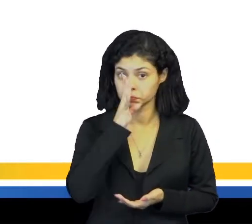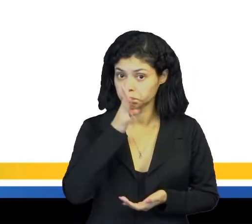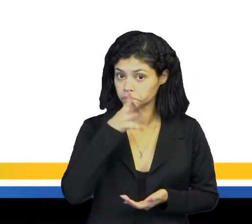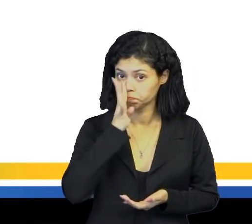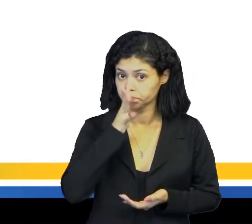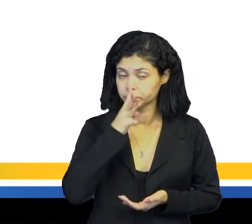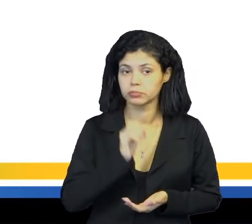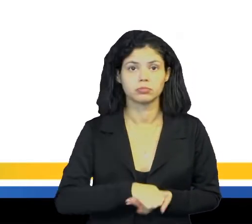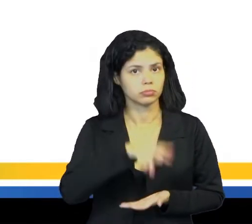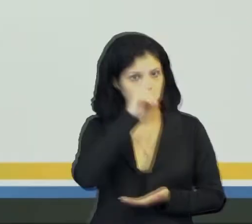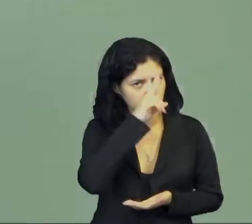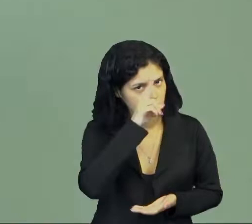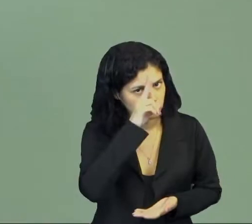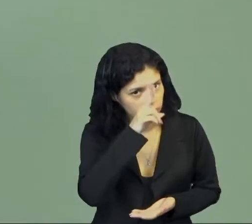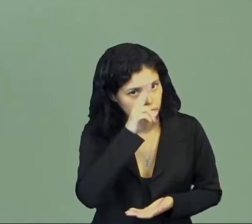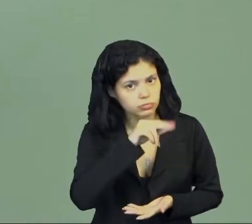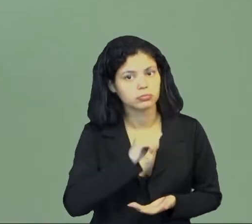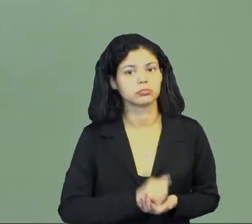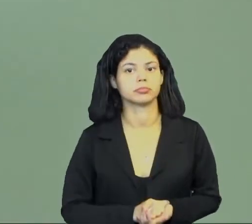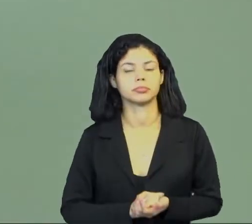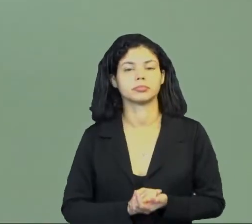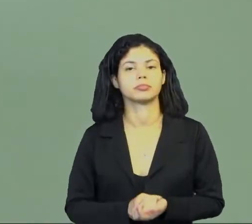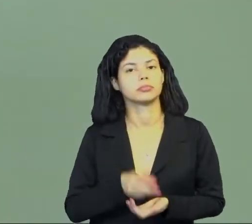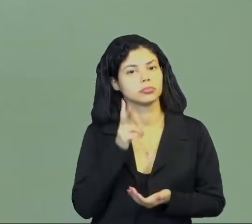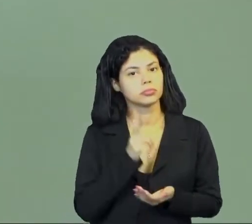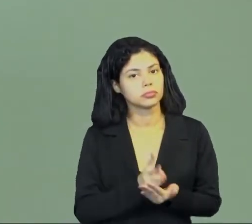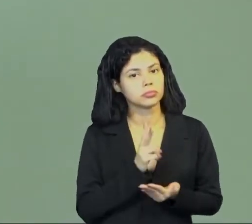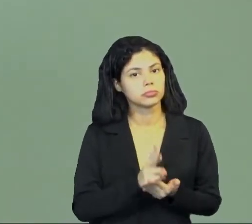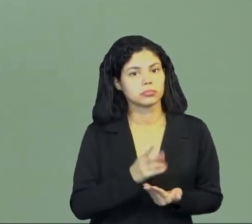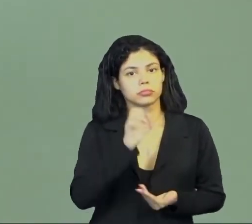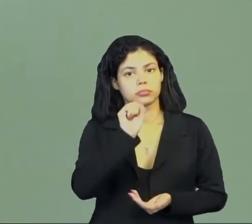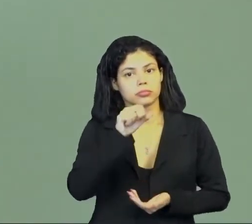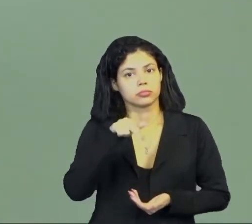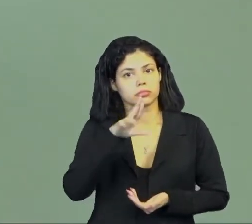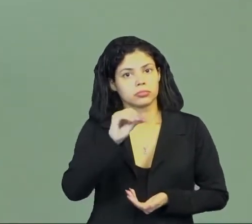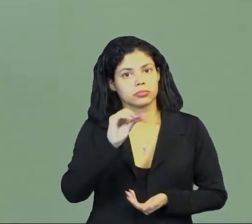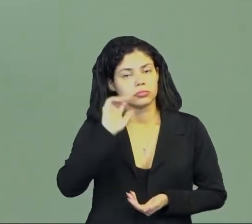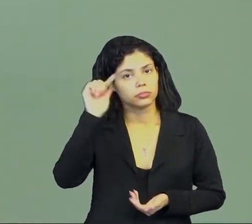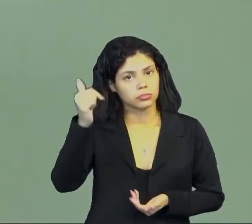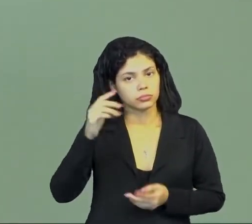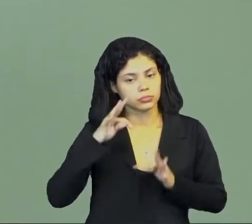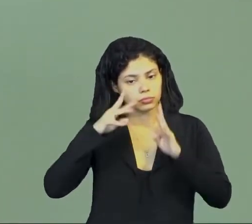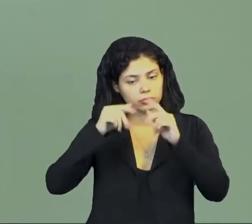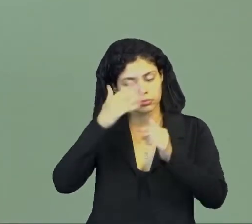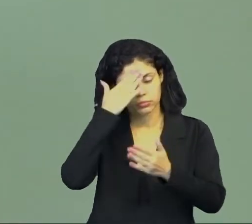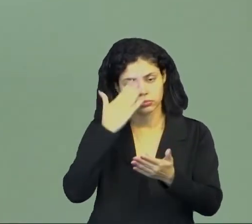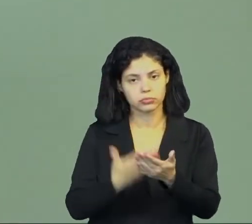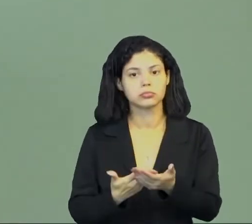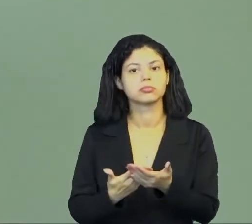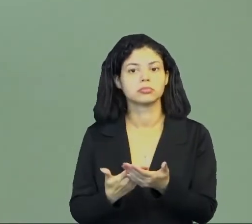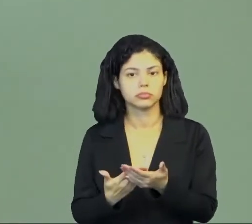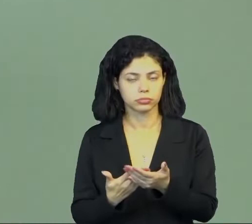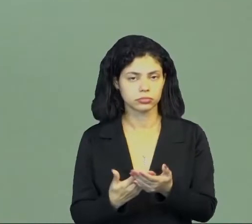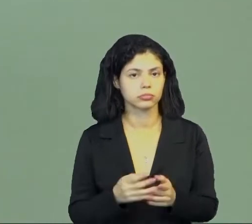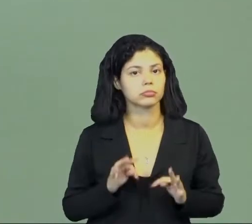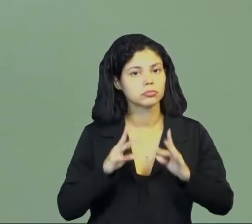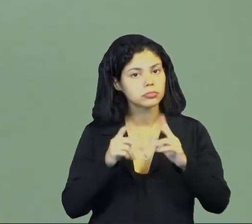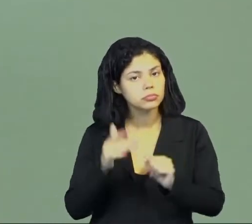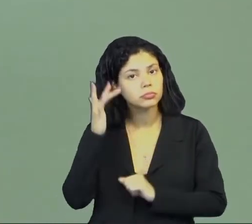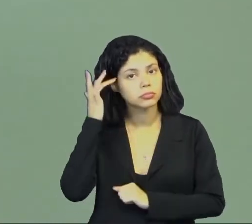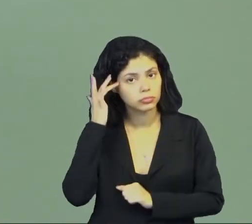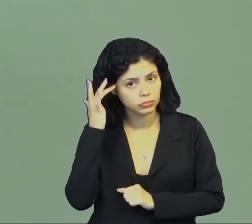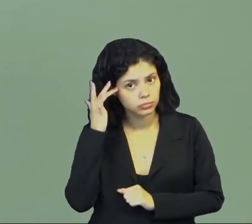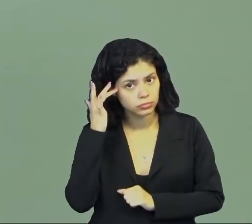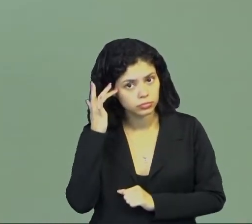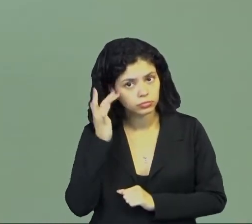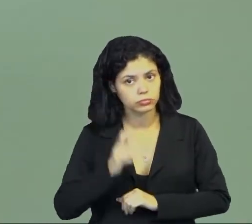crítico. Lembrando, gente, senso comum é aquele que todos acreditam, que todos